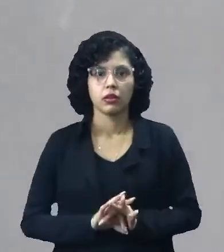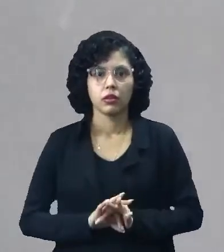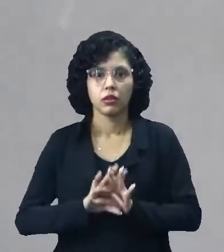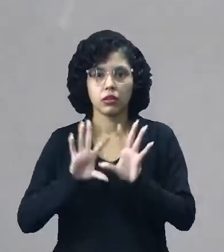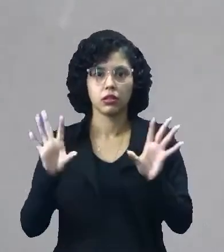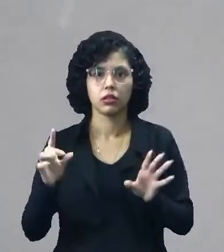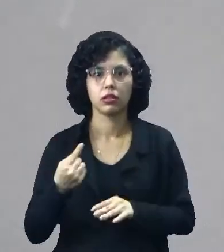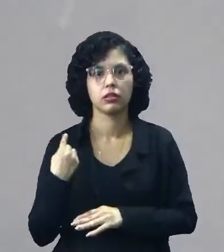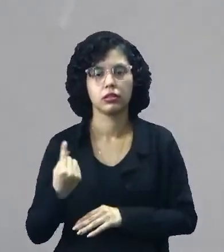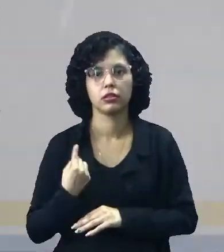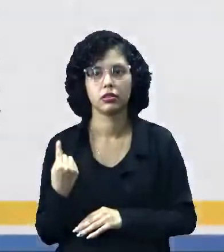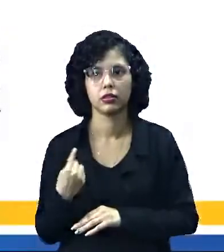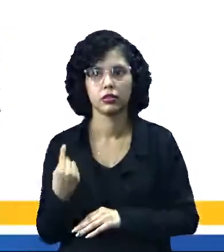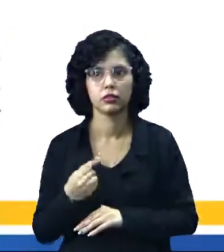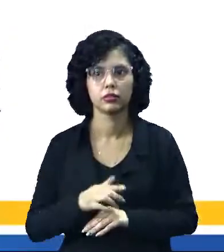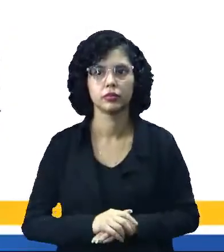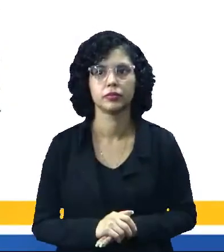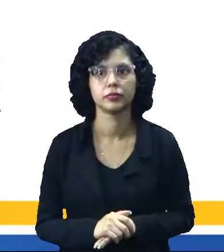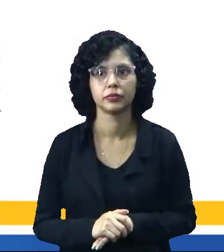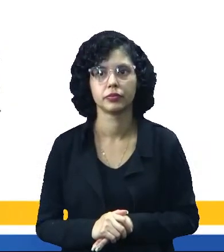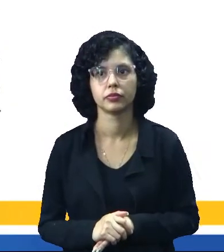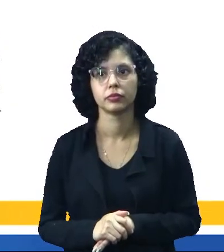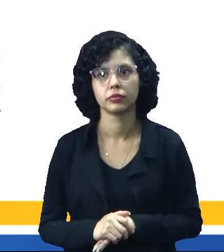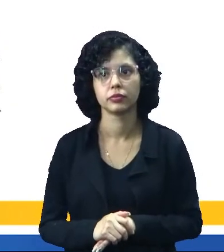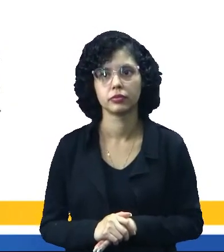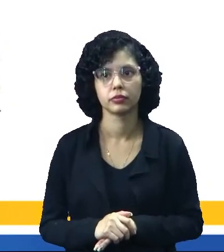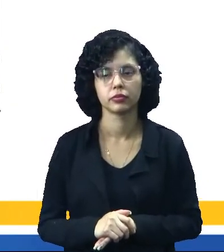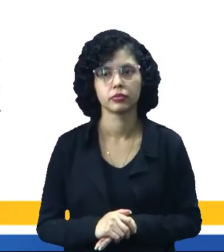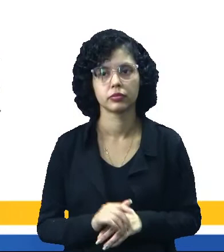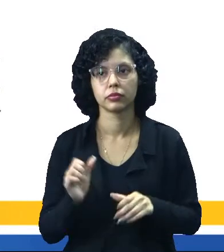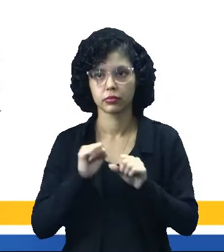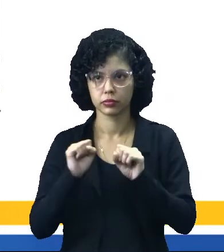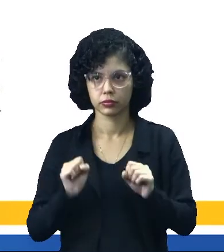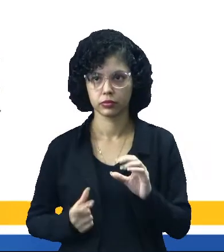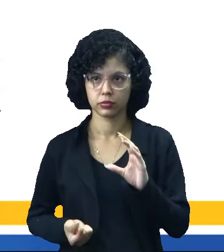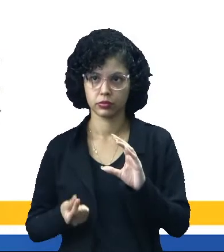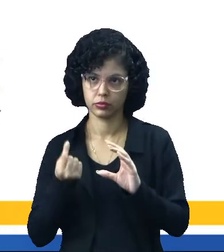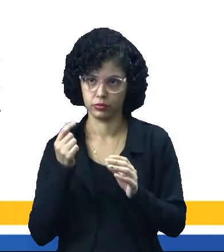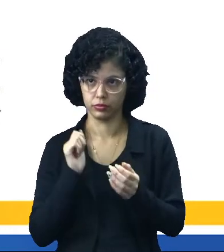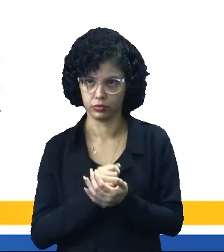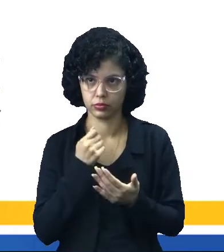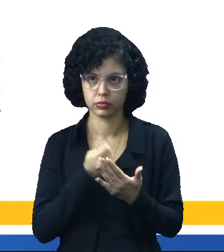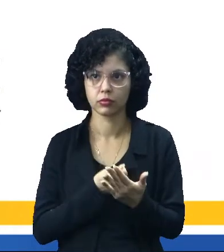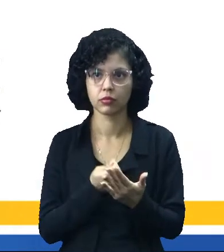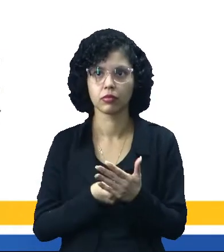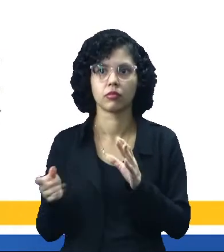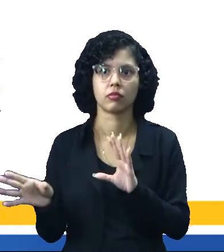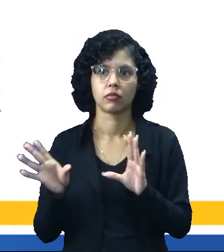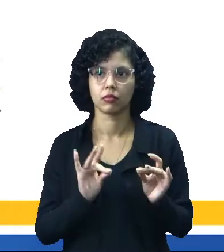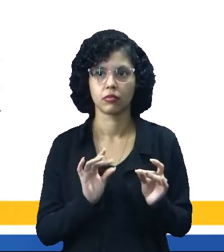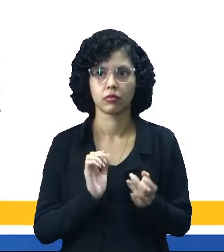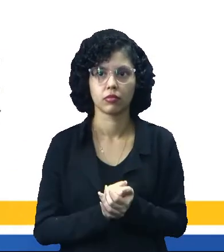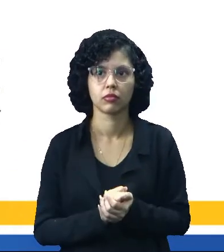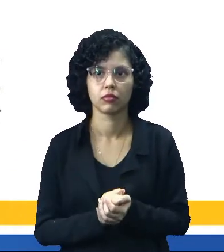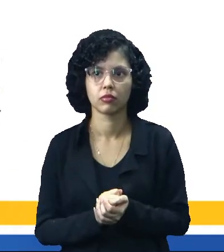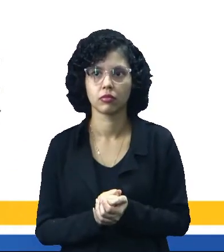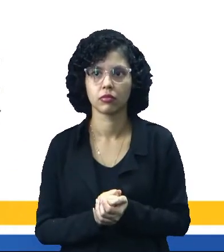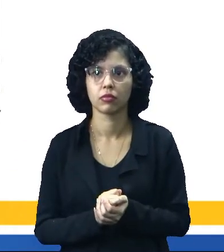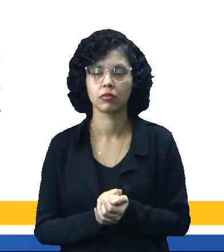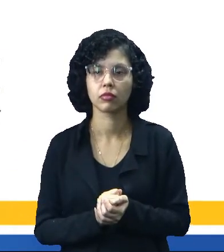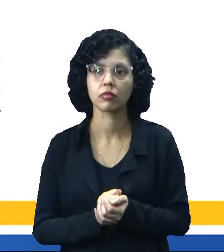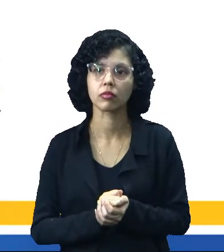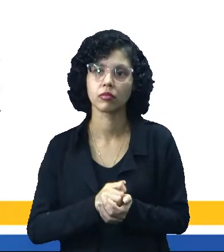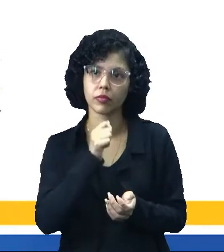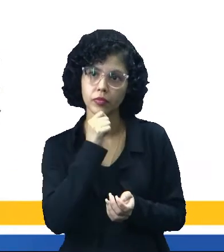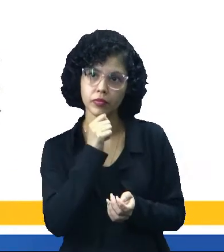liberdade individual, né? No sistema capitalista, o indivíduo é incentivado, né? O individualismo é